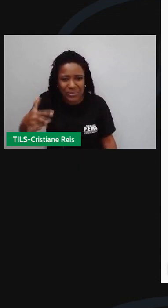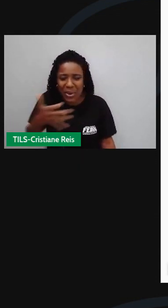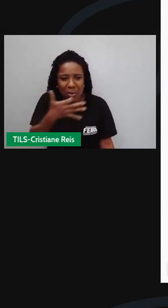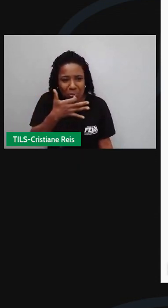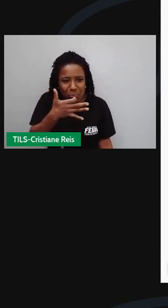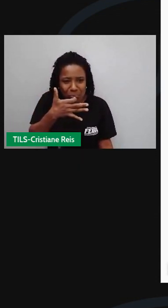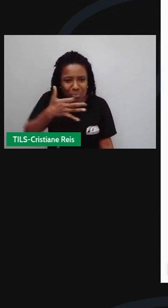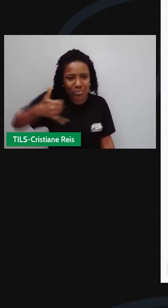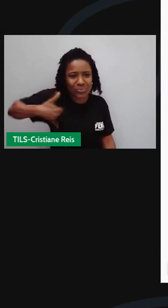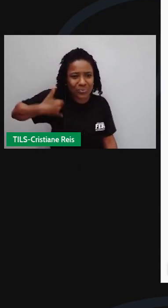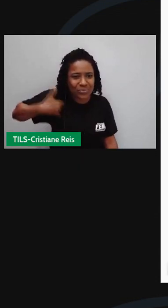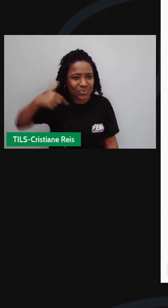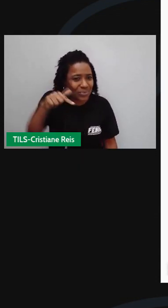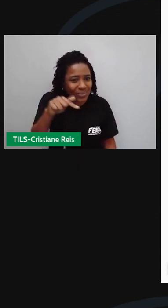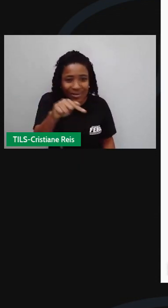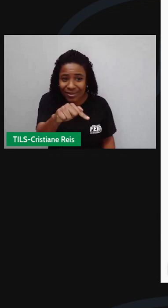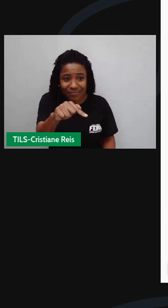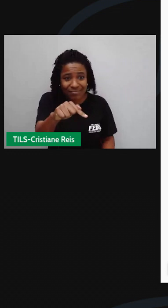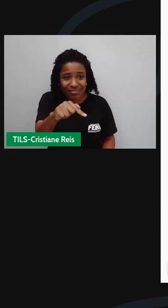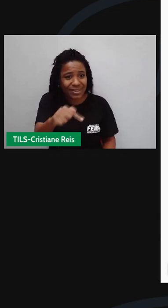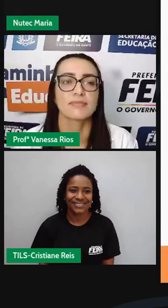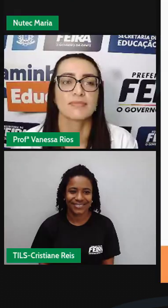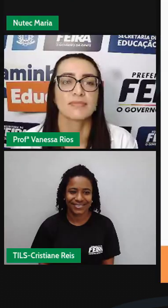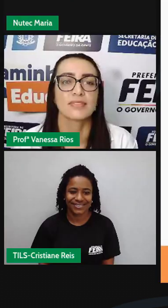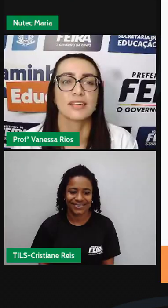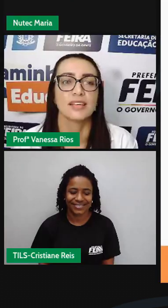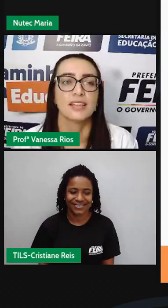Foi moleque.